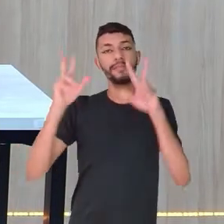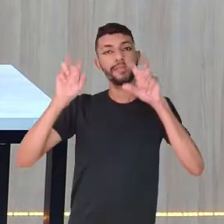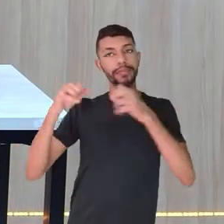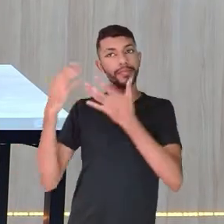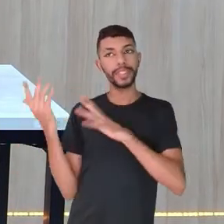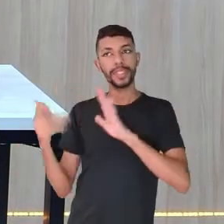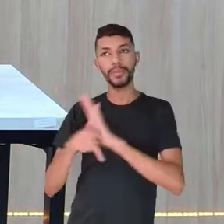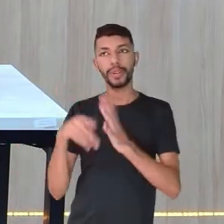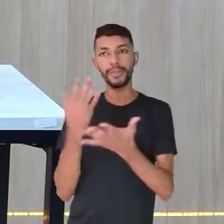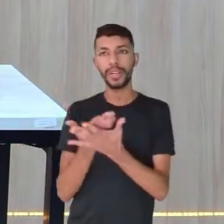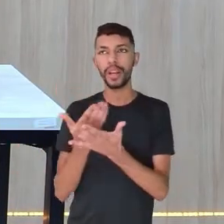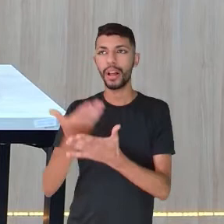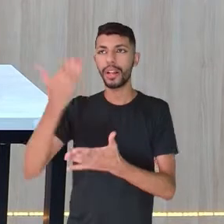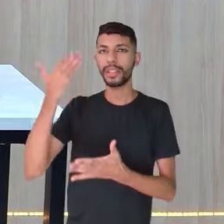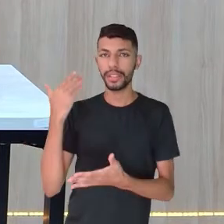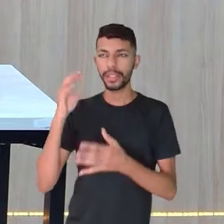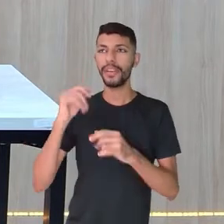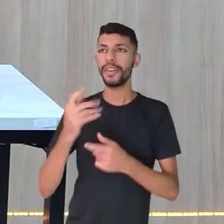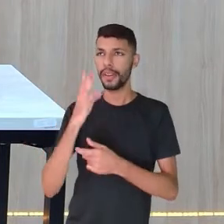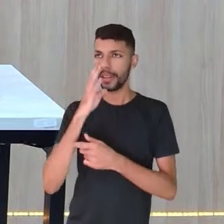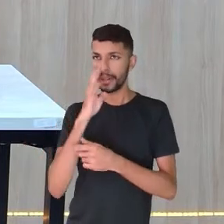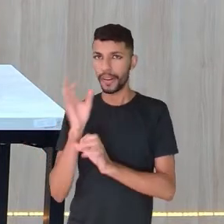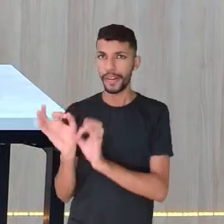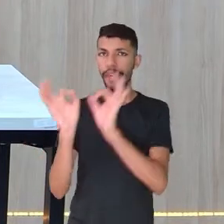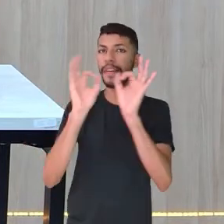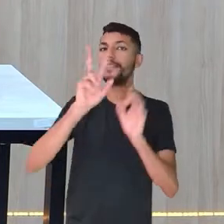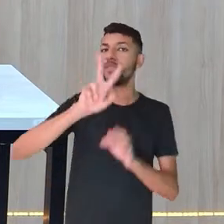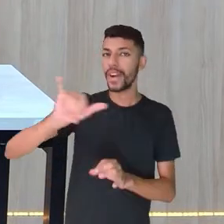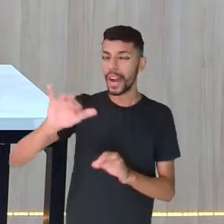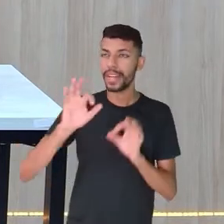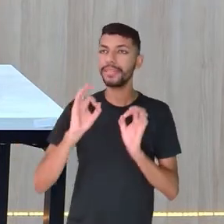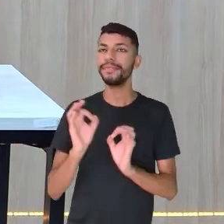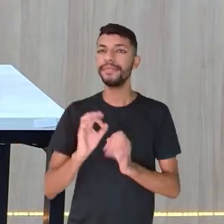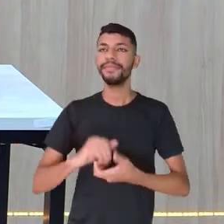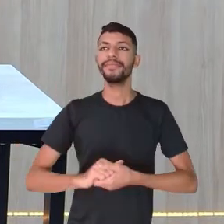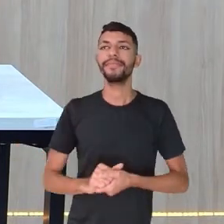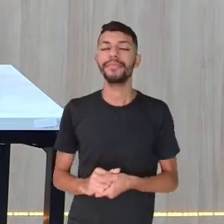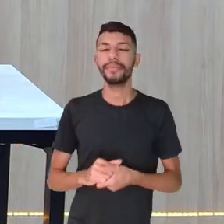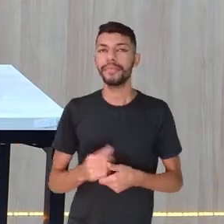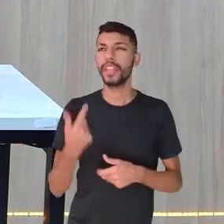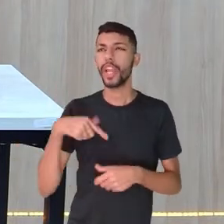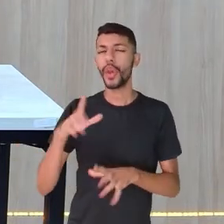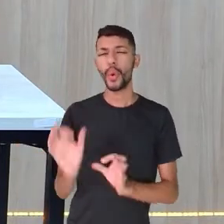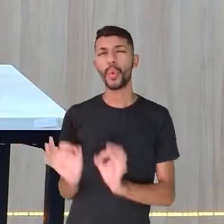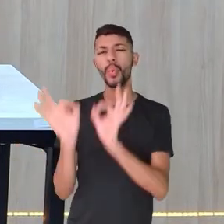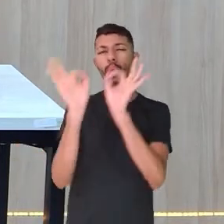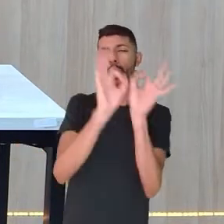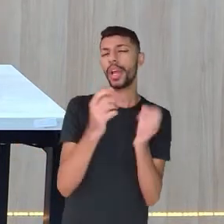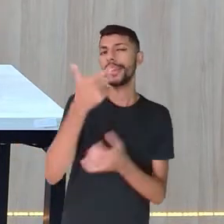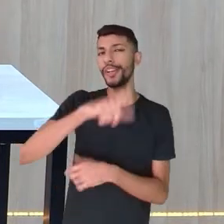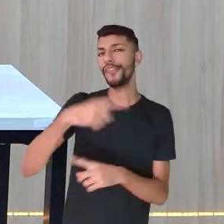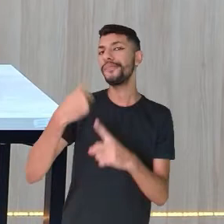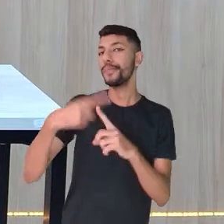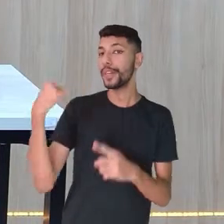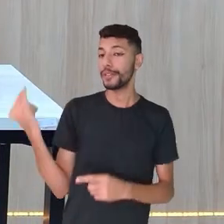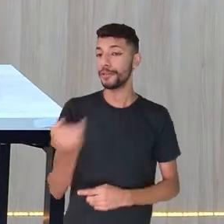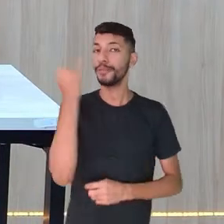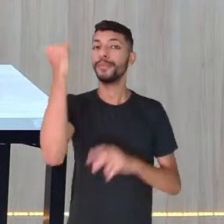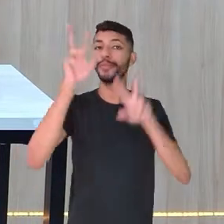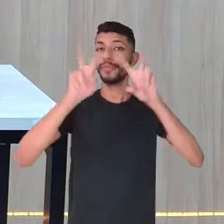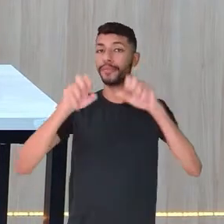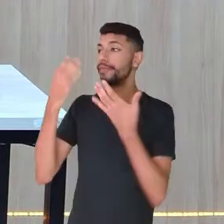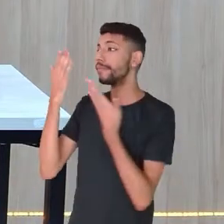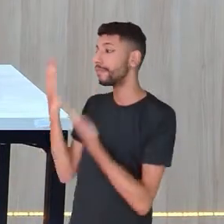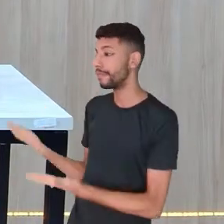não assistiu vai assistir. Quem também assistiu, mas diz, eu vou dar mais uma olhadinha, porque é importante também para esse assunto